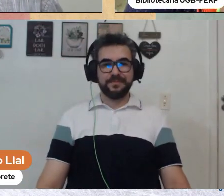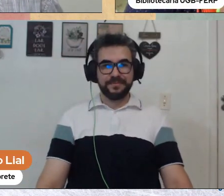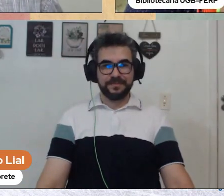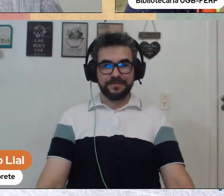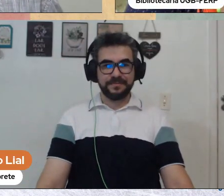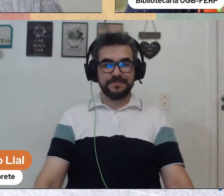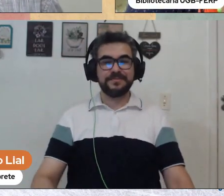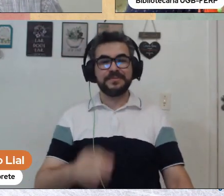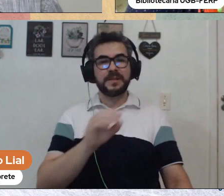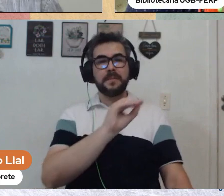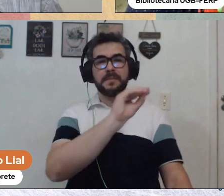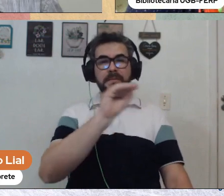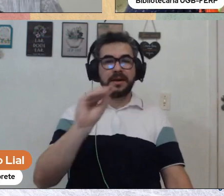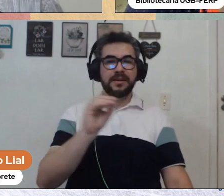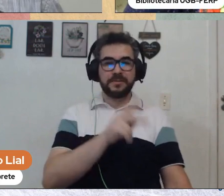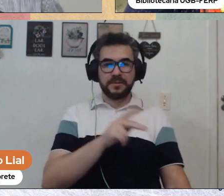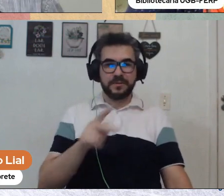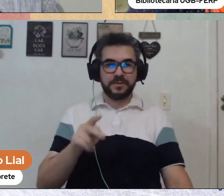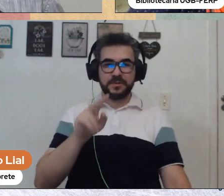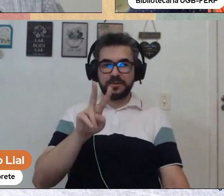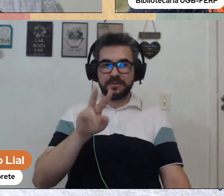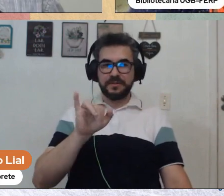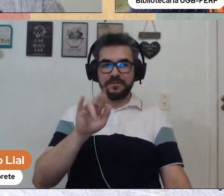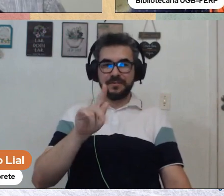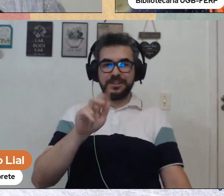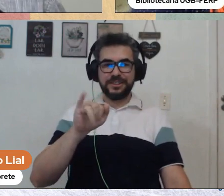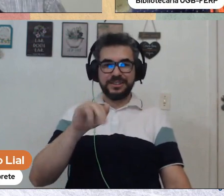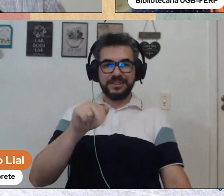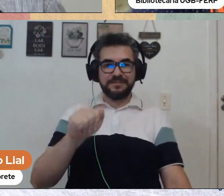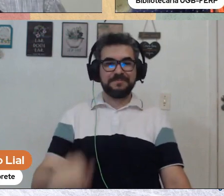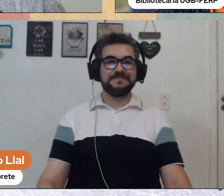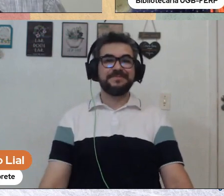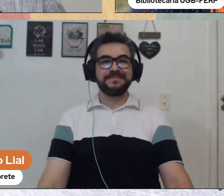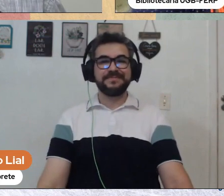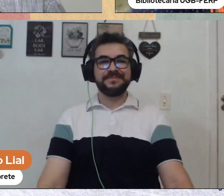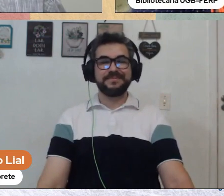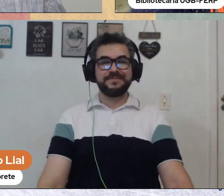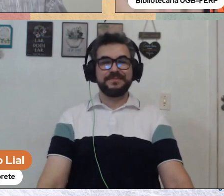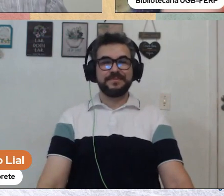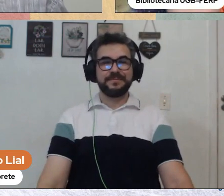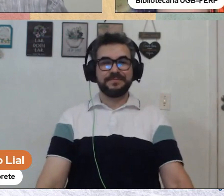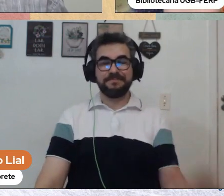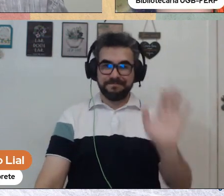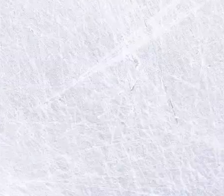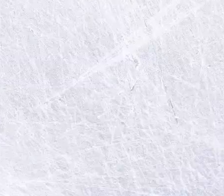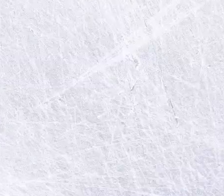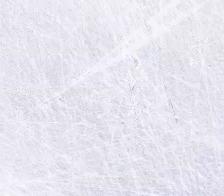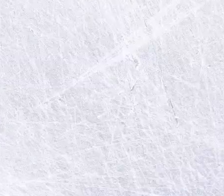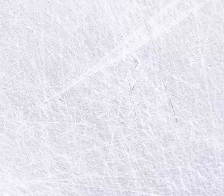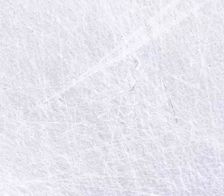professora Virgínia, querida do meu coração. Até mais. Tchau, tchau. Tchau, tchau.